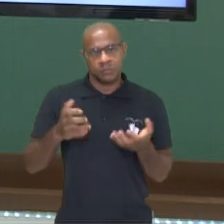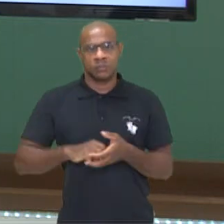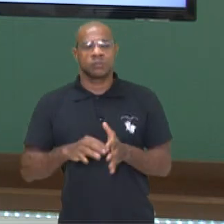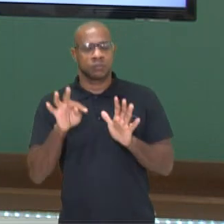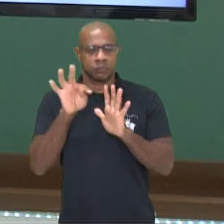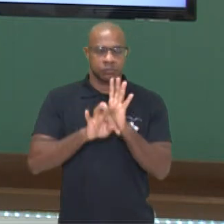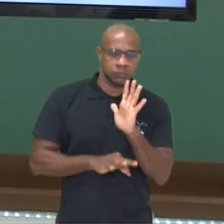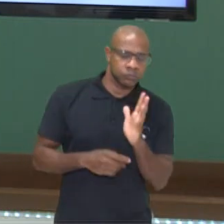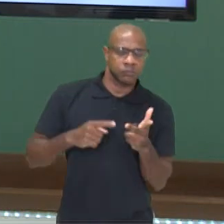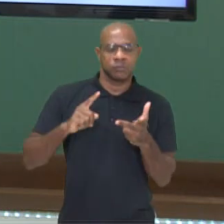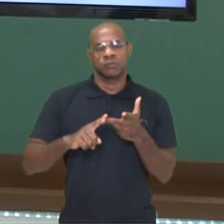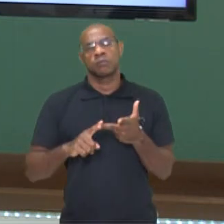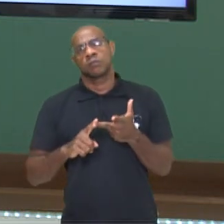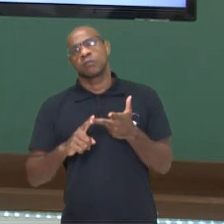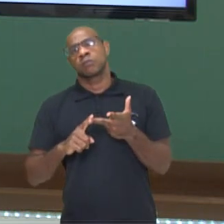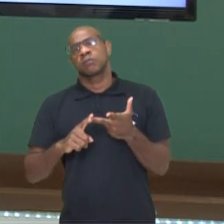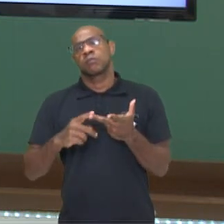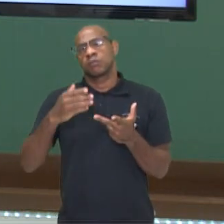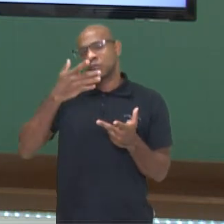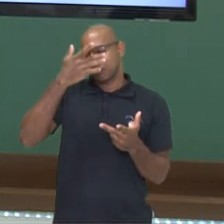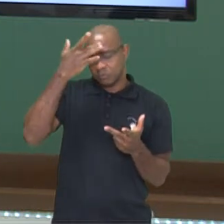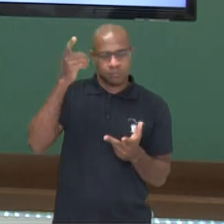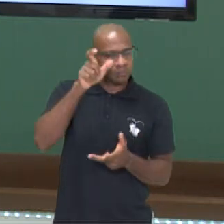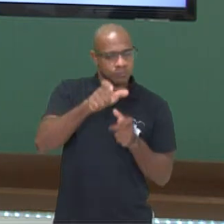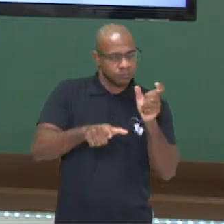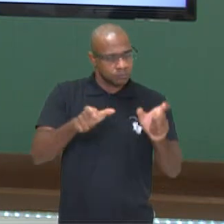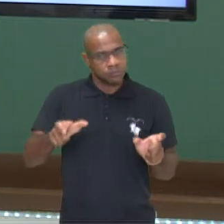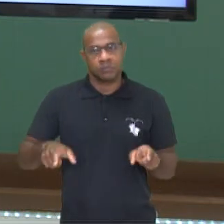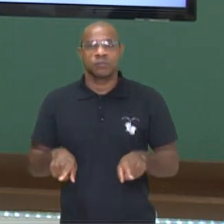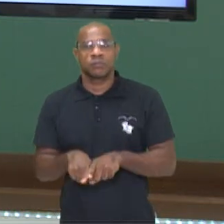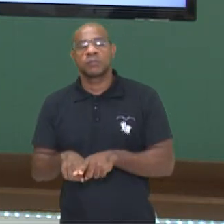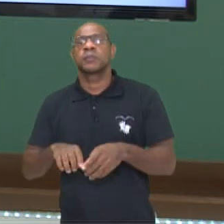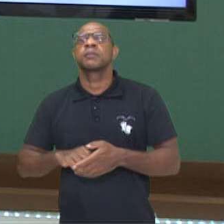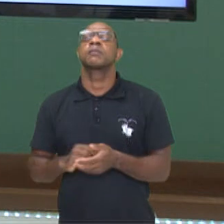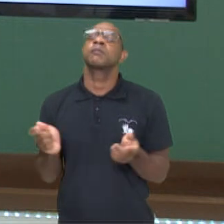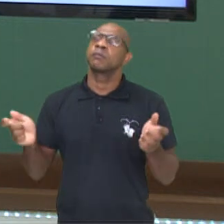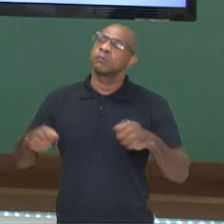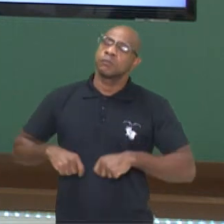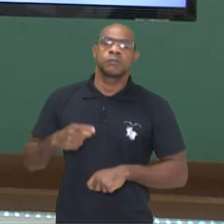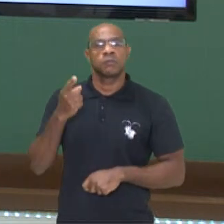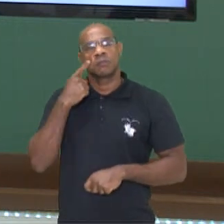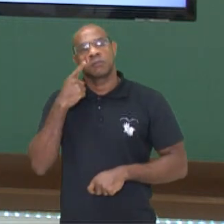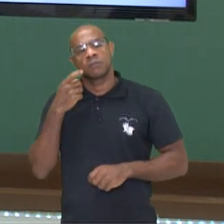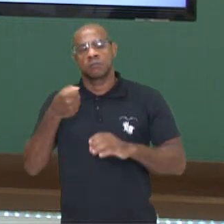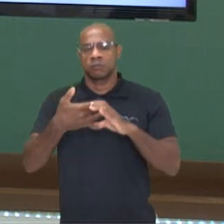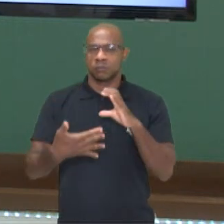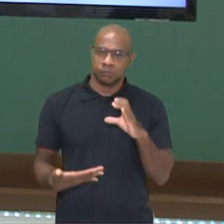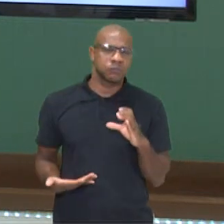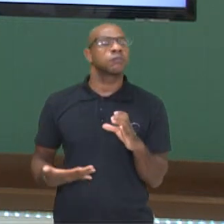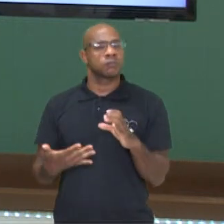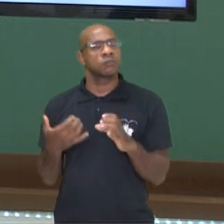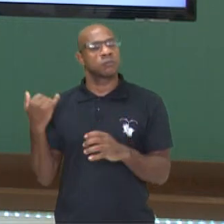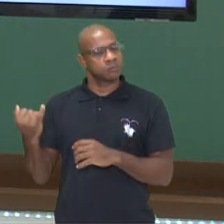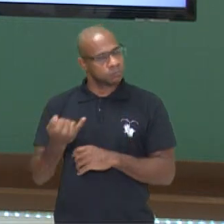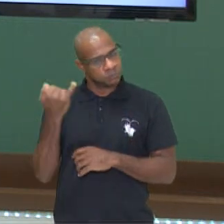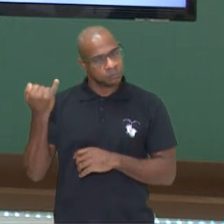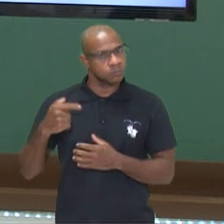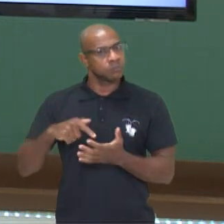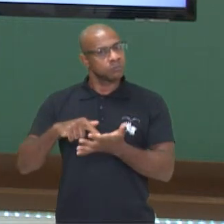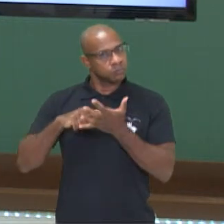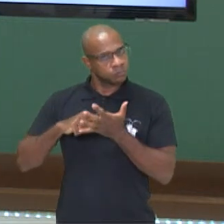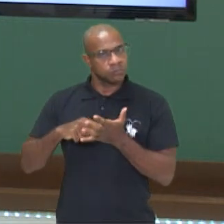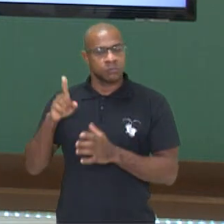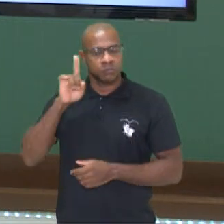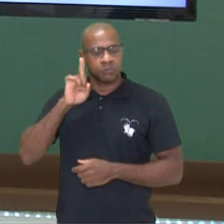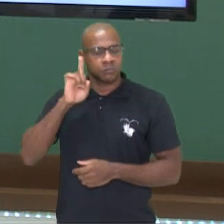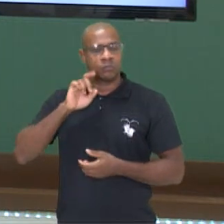texto, a atitude de um sujeito. Então, nós conseguimos ver muito através das características, elas são importantes, sim, no nosso